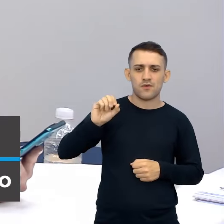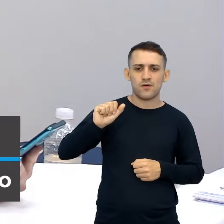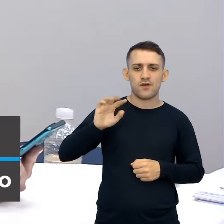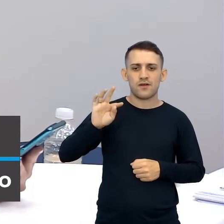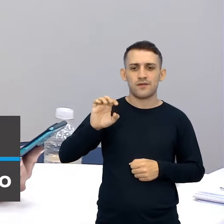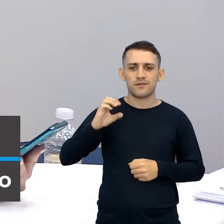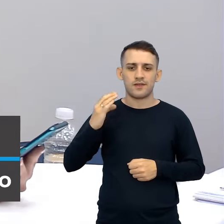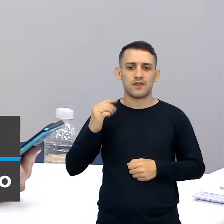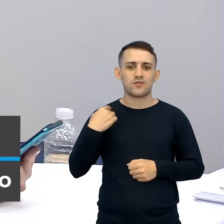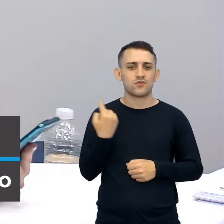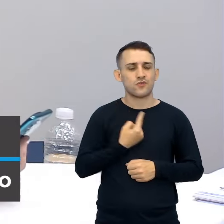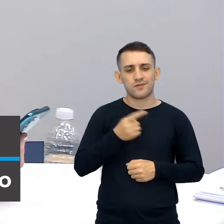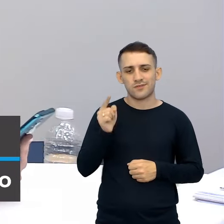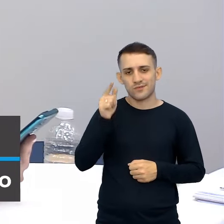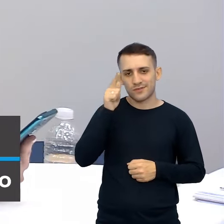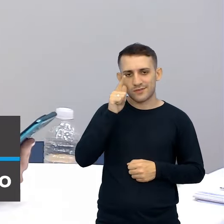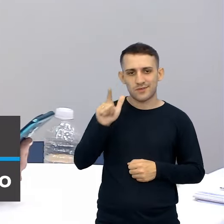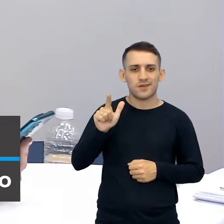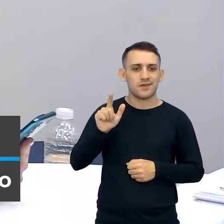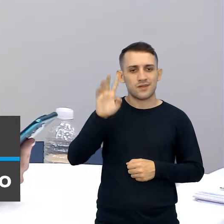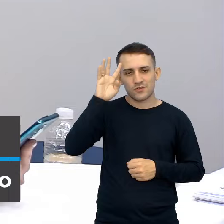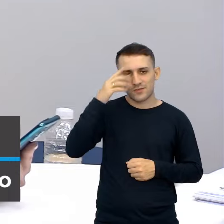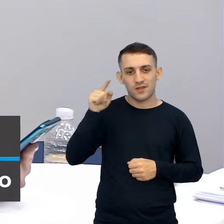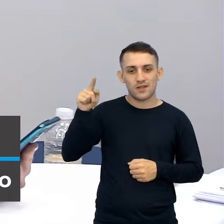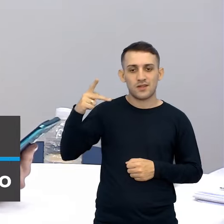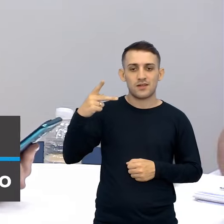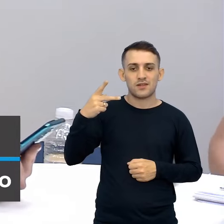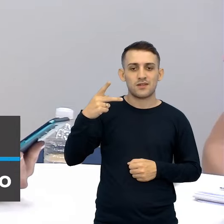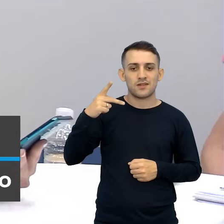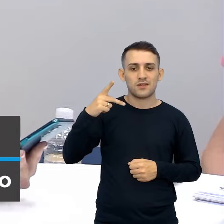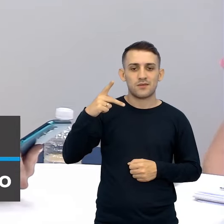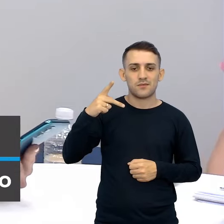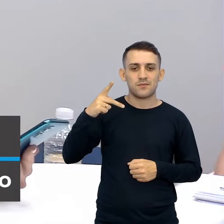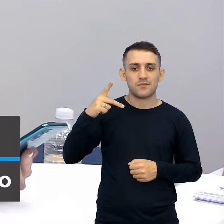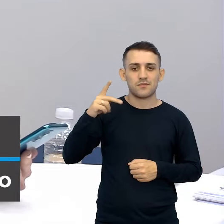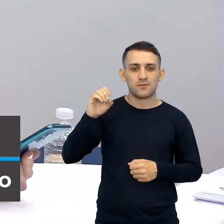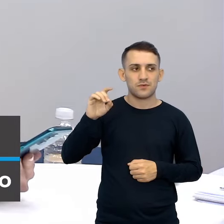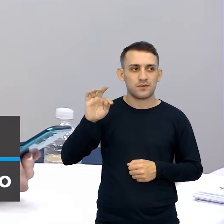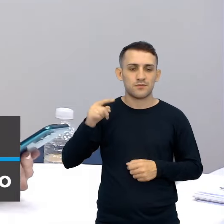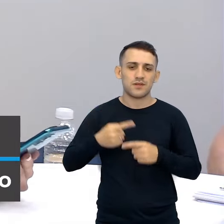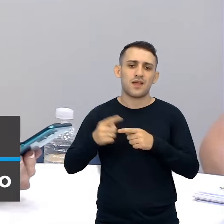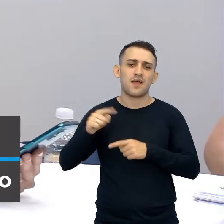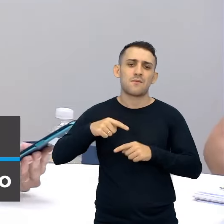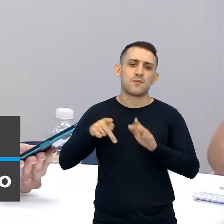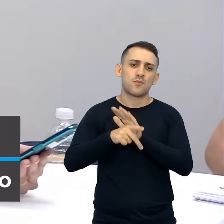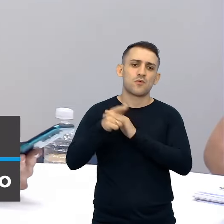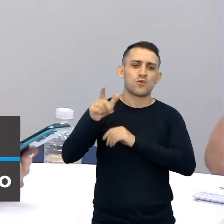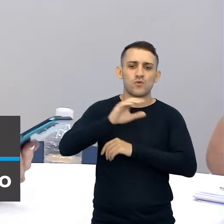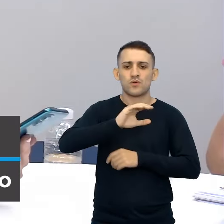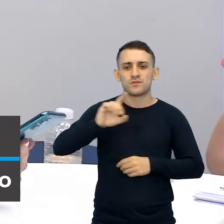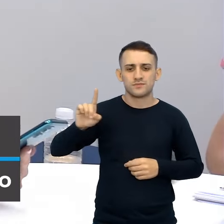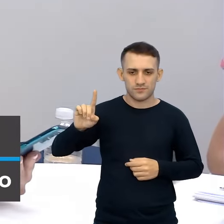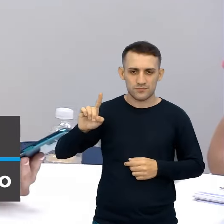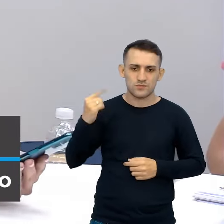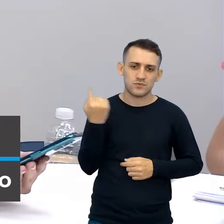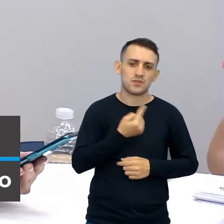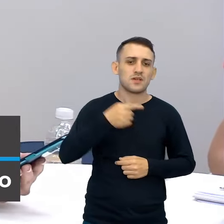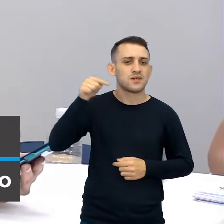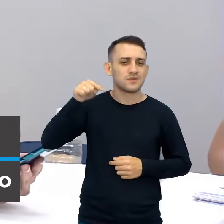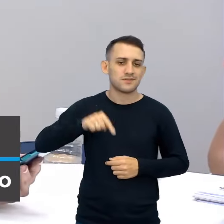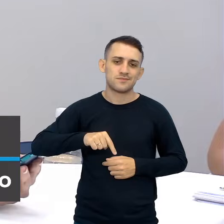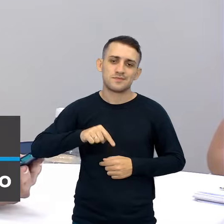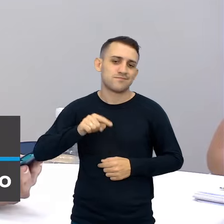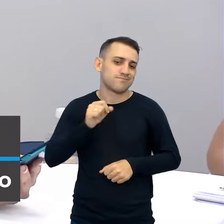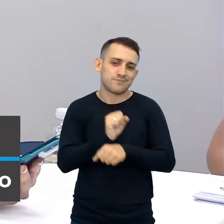consegue resolver. Lá na Coped também eles não conseguem resolver isso, porque isso é de outras coordenadorias. Infelizmente, a gente está de